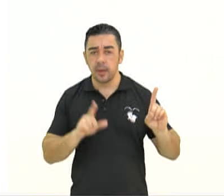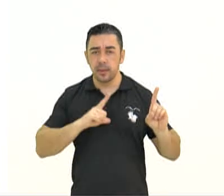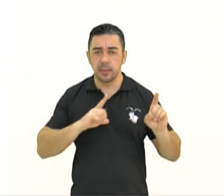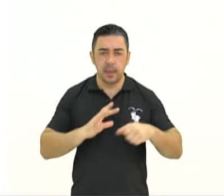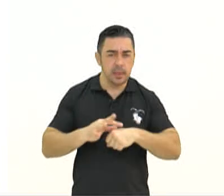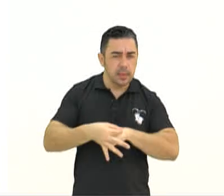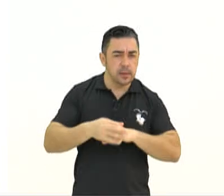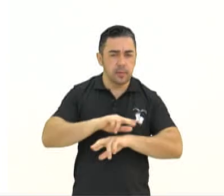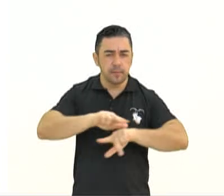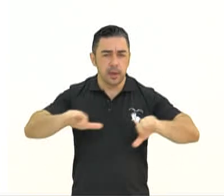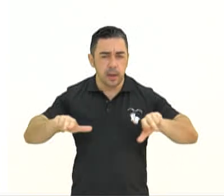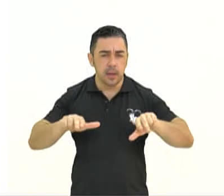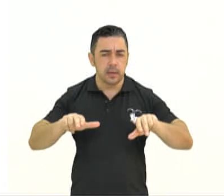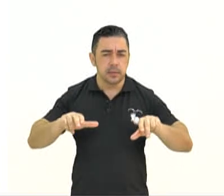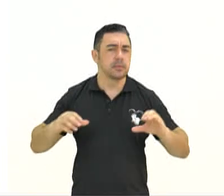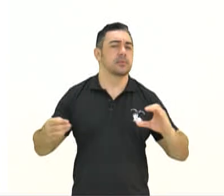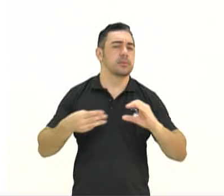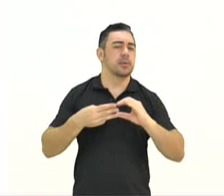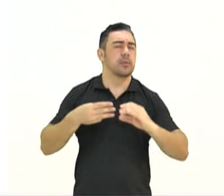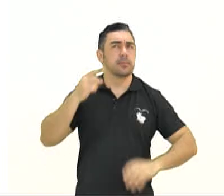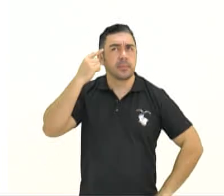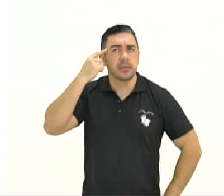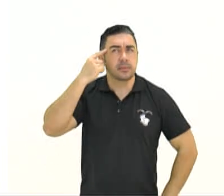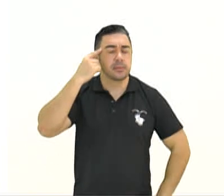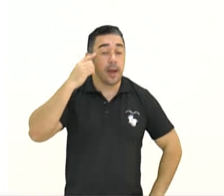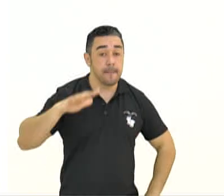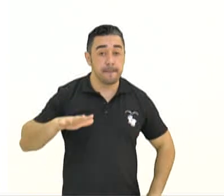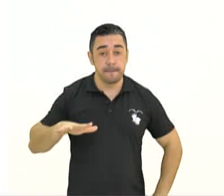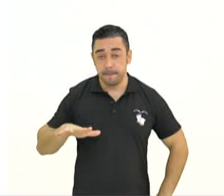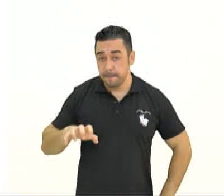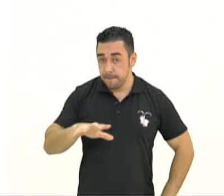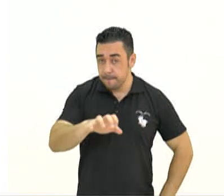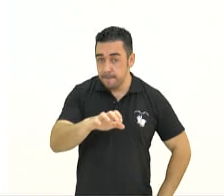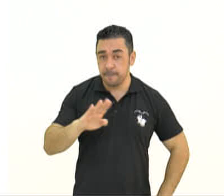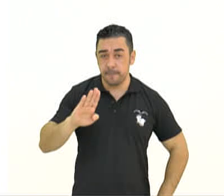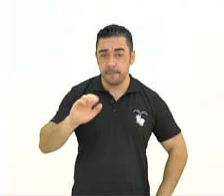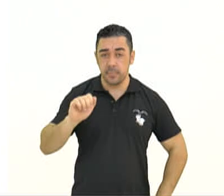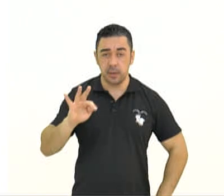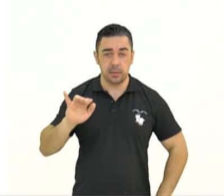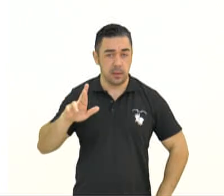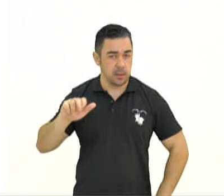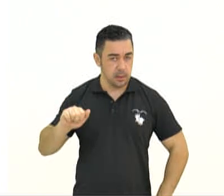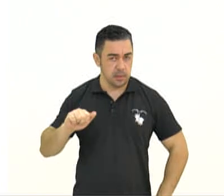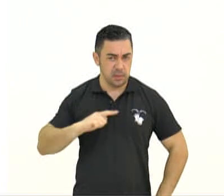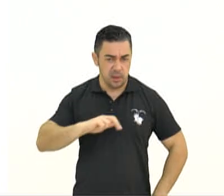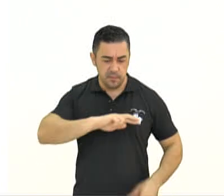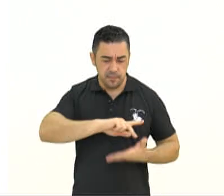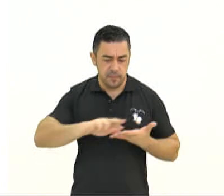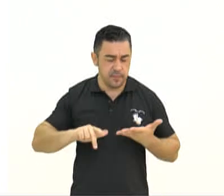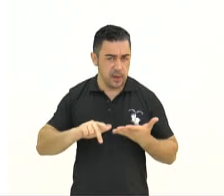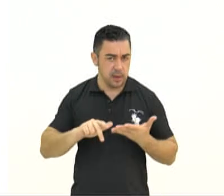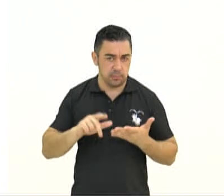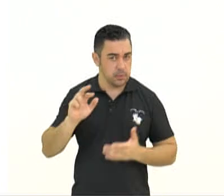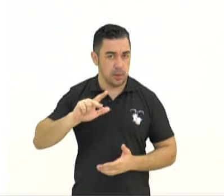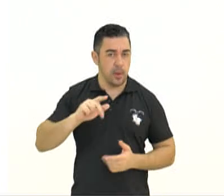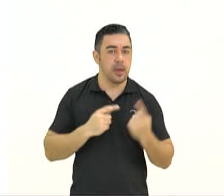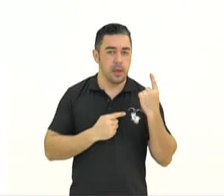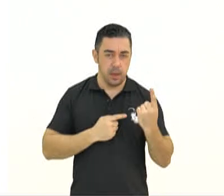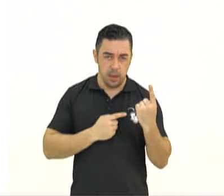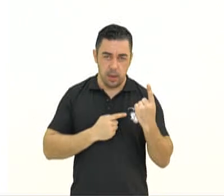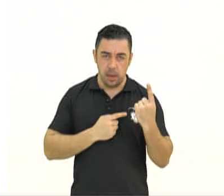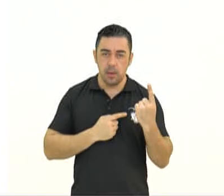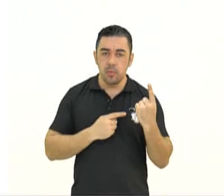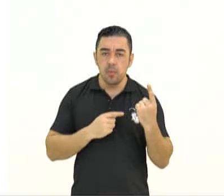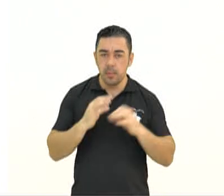com várias células. Então vamos pensar aqui junto, gente. Bactéria, ela tem várias células? Não, né? É unicelular, então você já eliminou